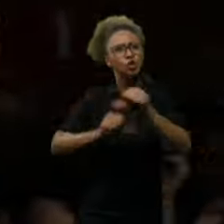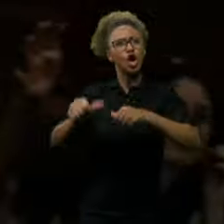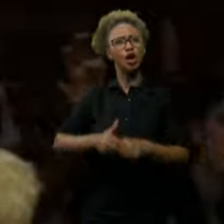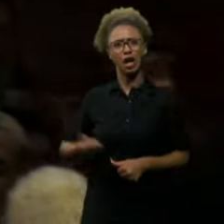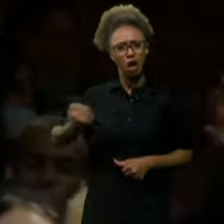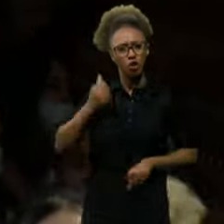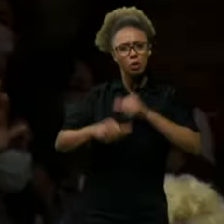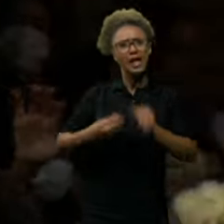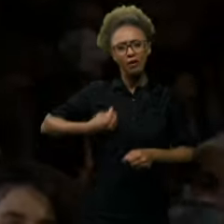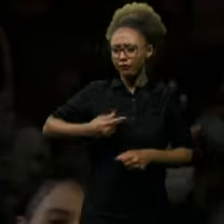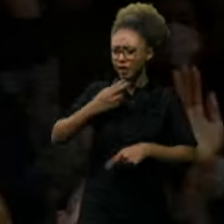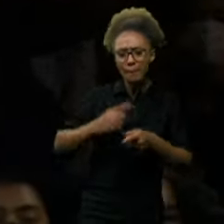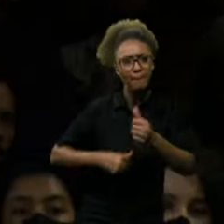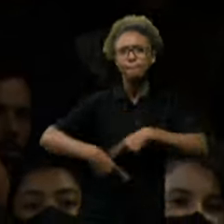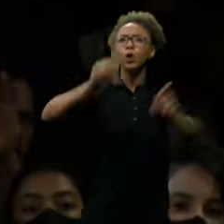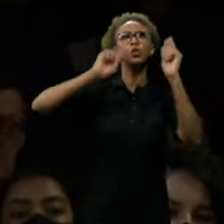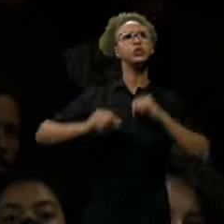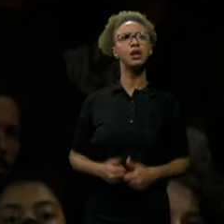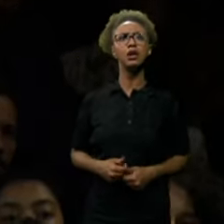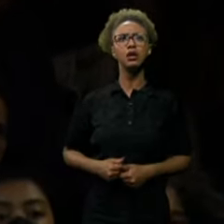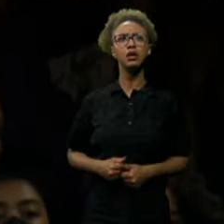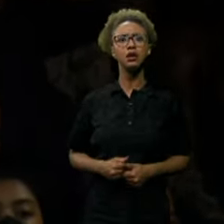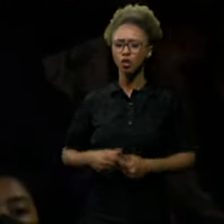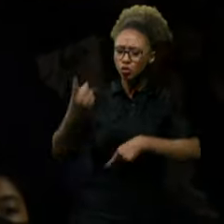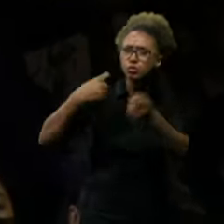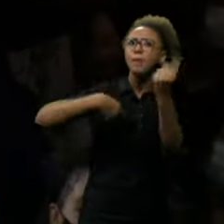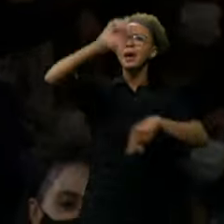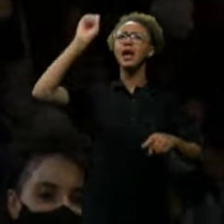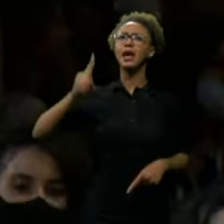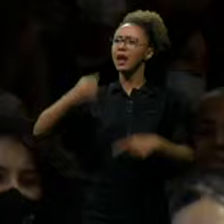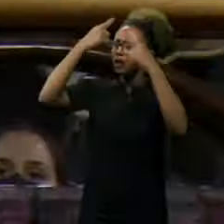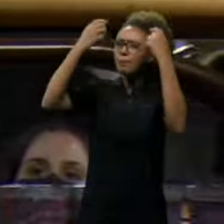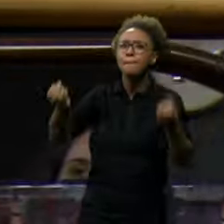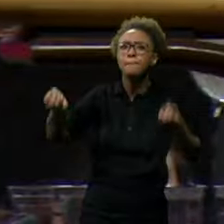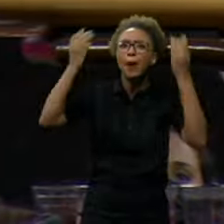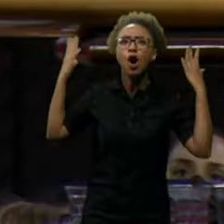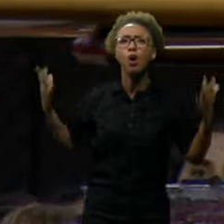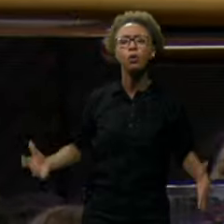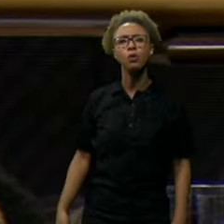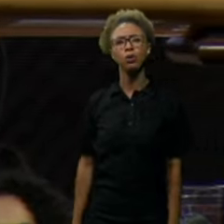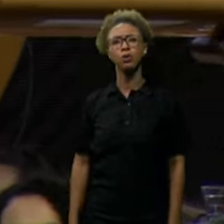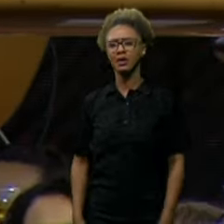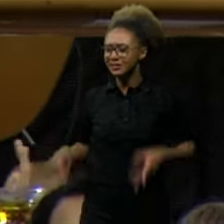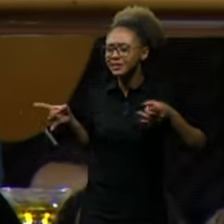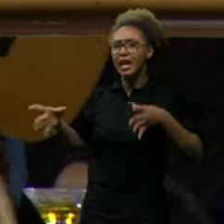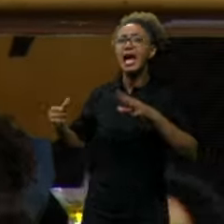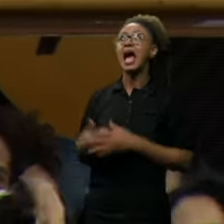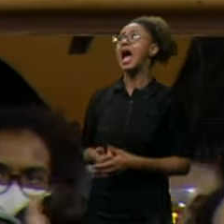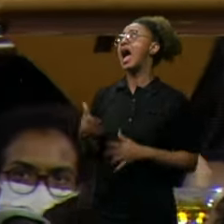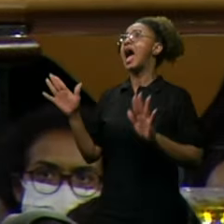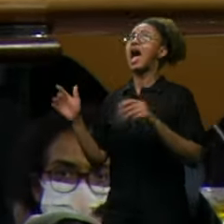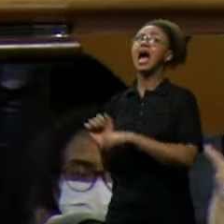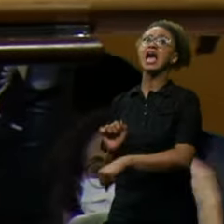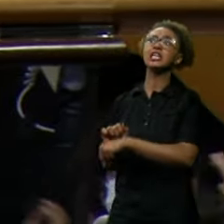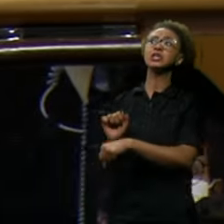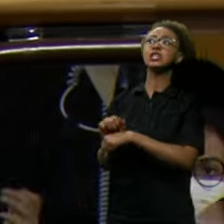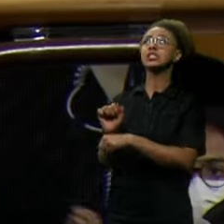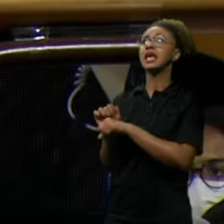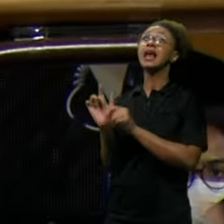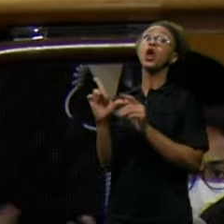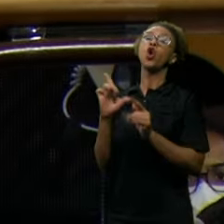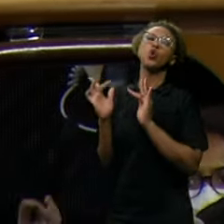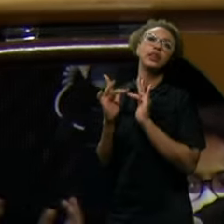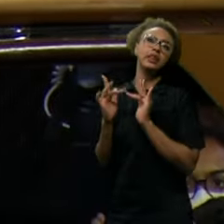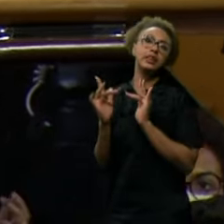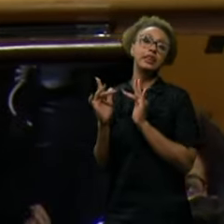muda tua história supera isso sai disso aí tô aguardando o contato